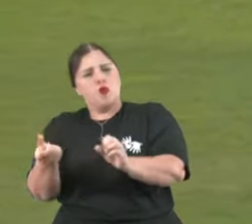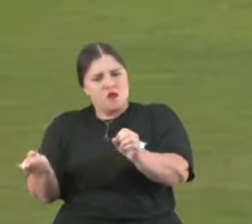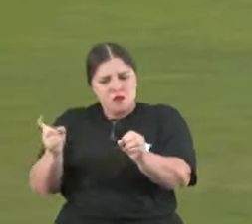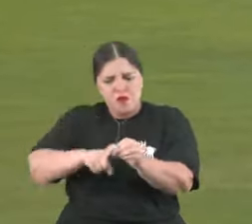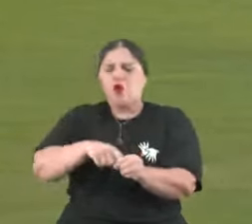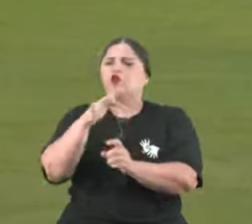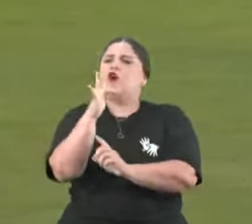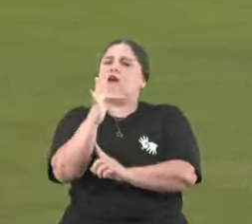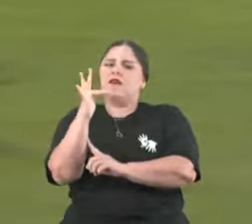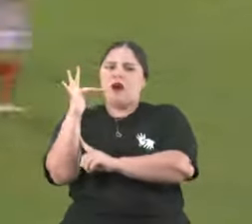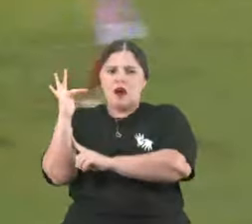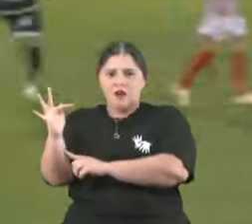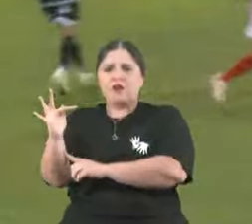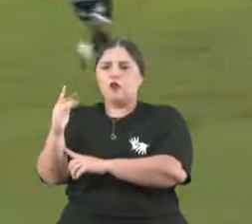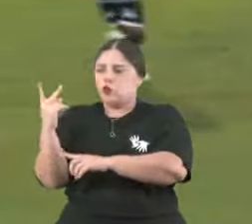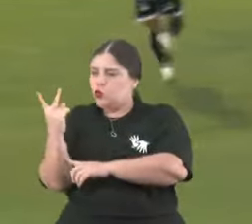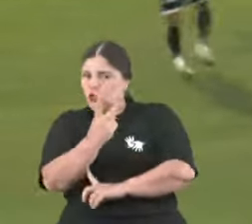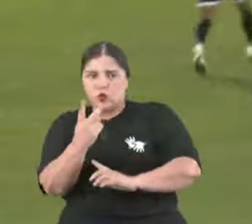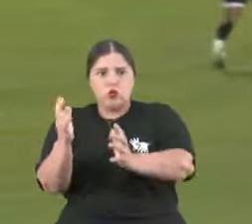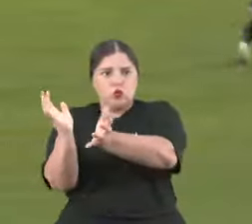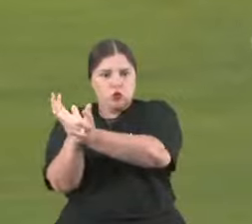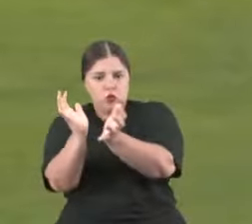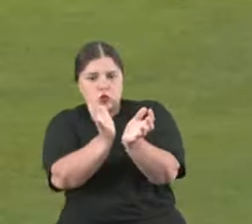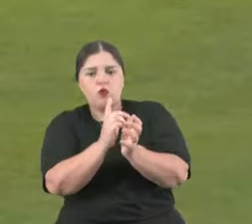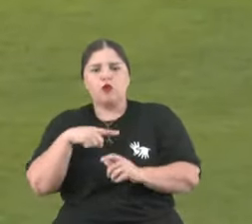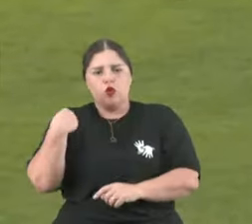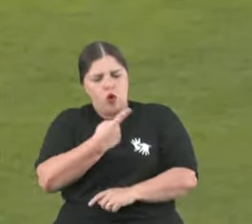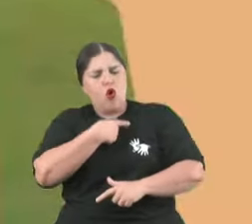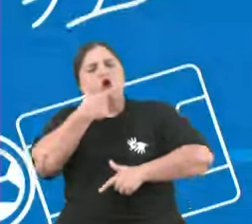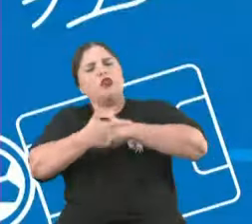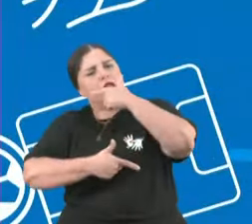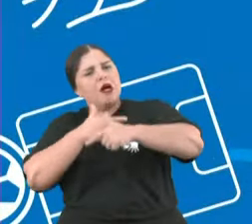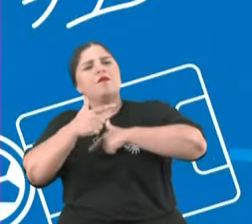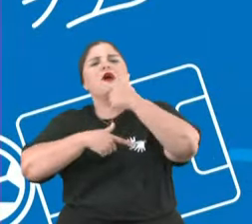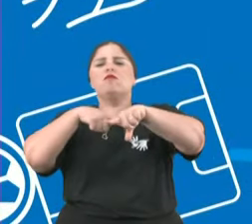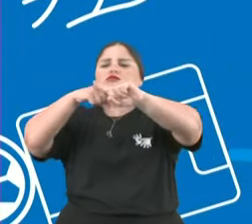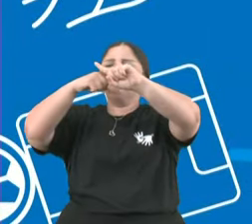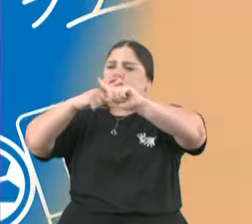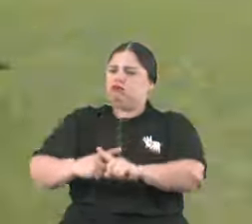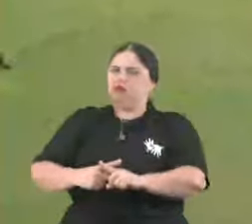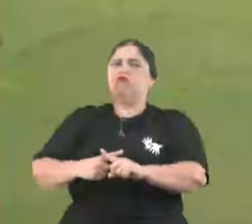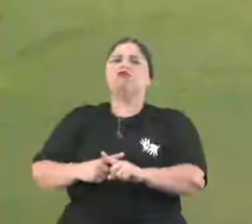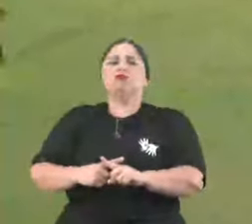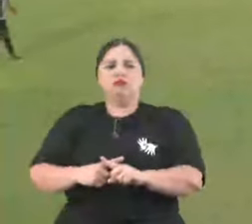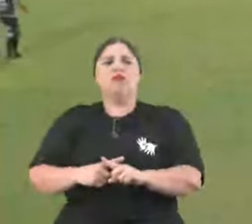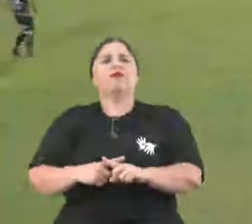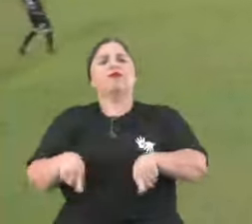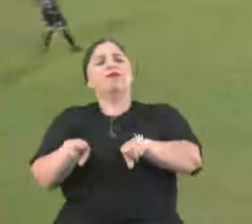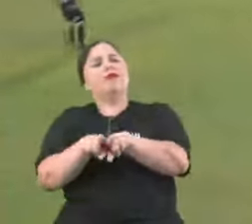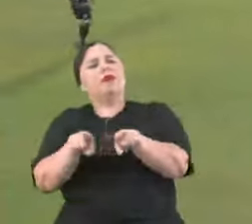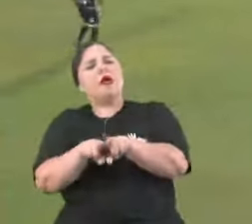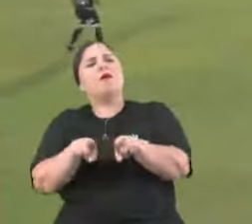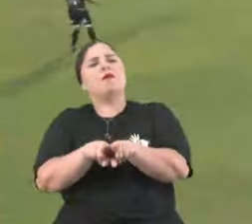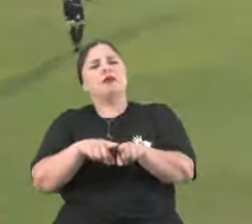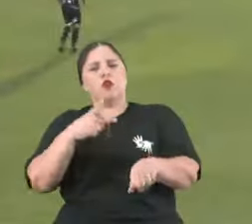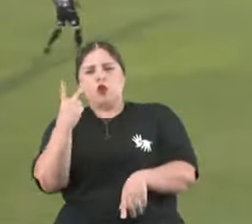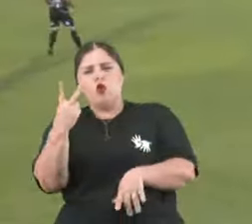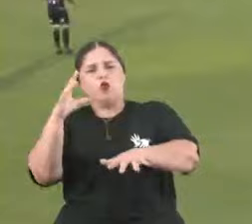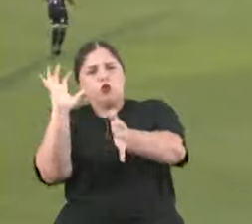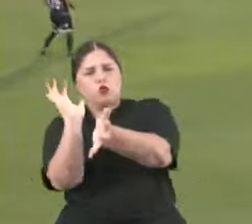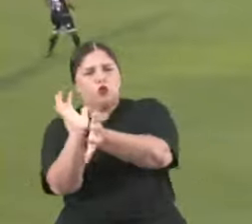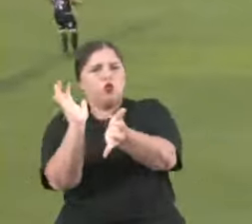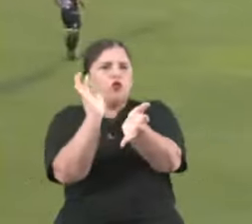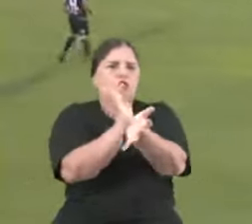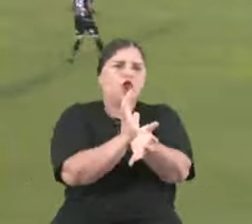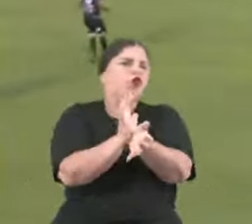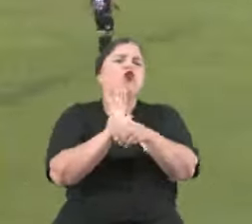Inclusive, todos nós que trabalhamos nessas competições amadoras e também na segunda divisão, ele tinha um apelido de Chudo,